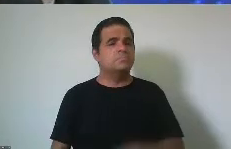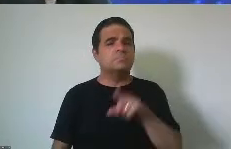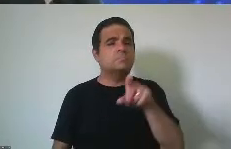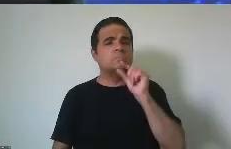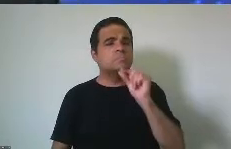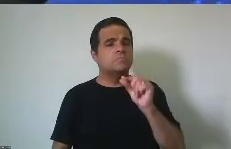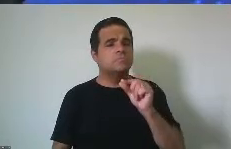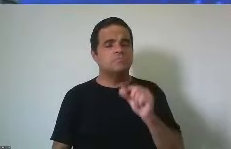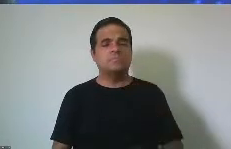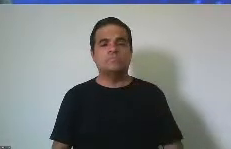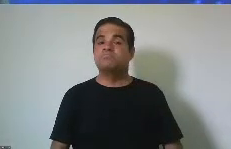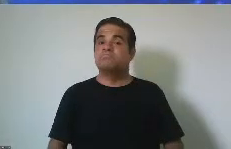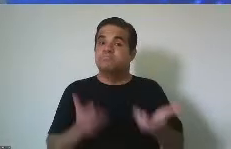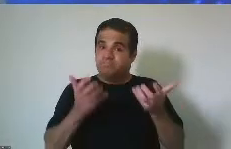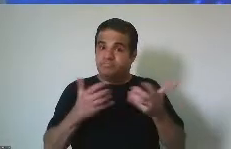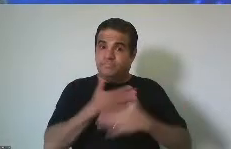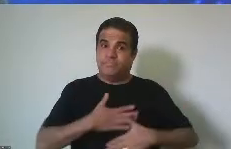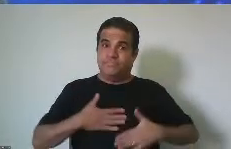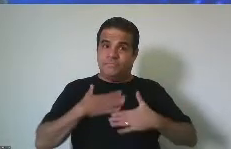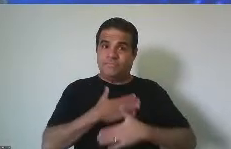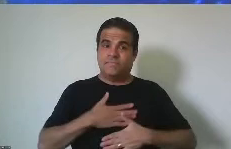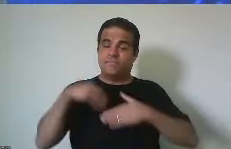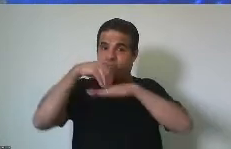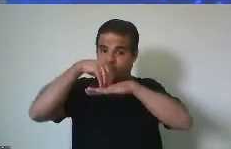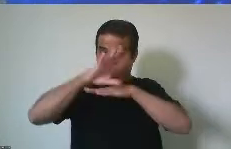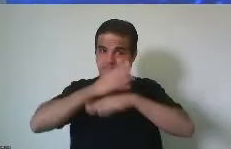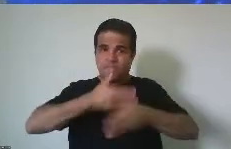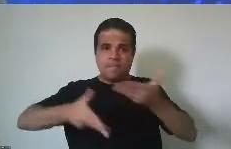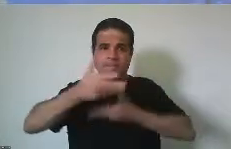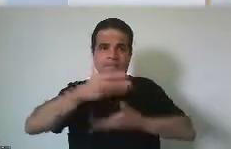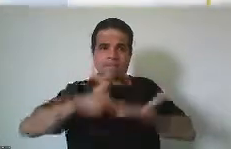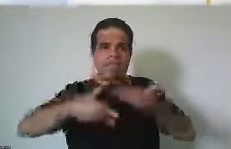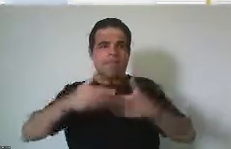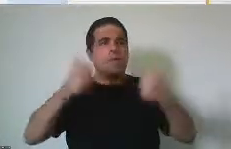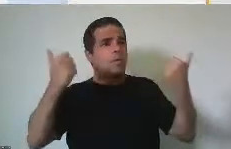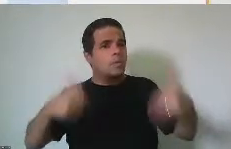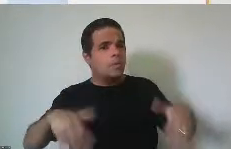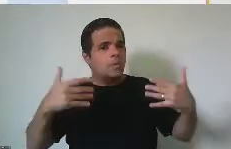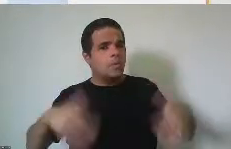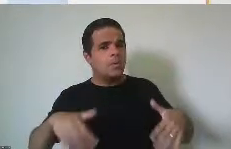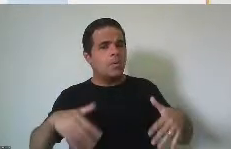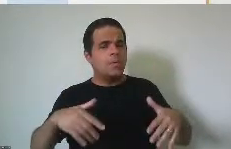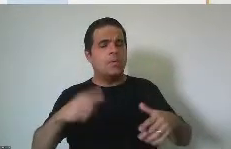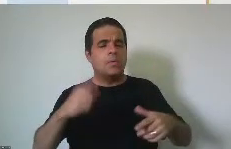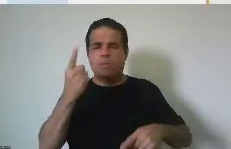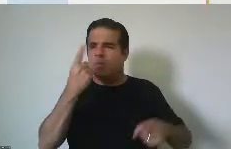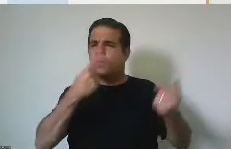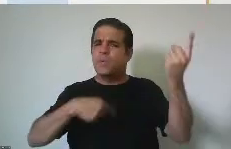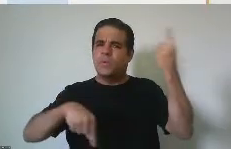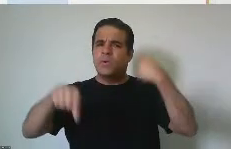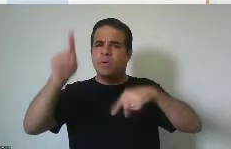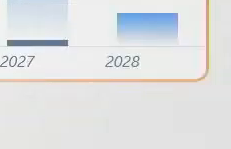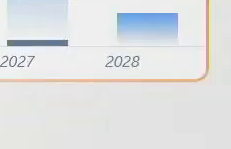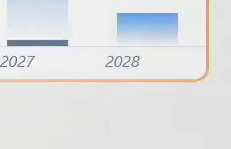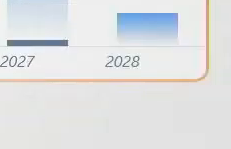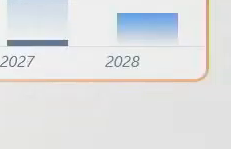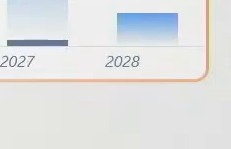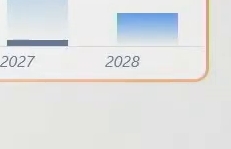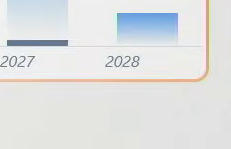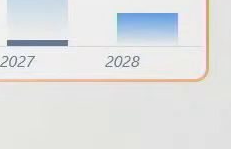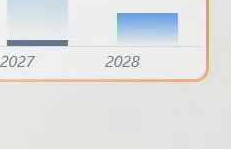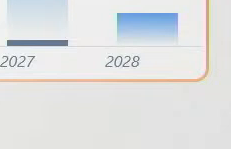Gostaria de compartilhar com vocês como é tem sido Nossa evolução no portfólio de investimento